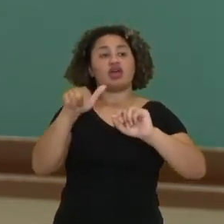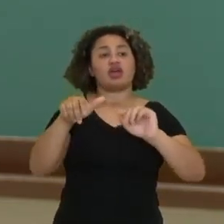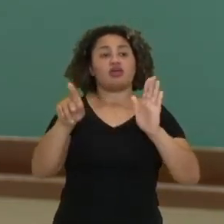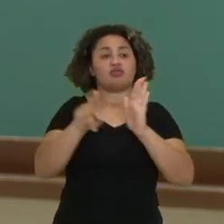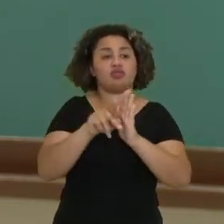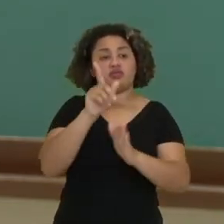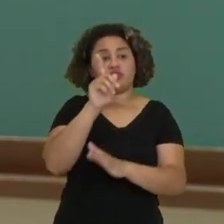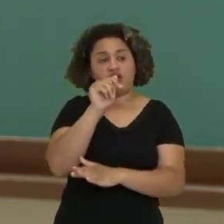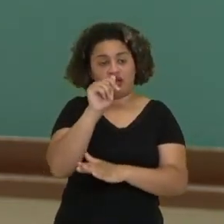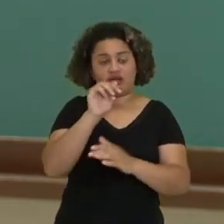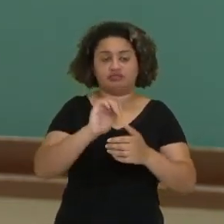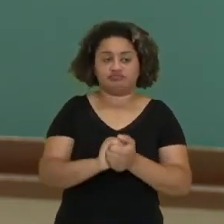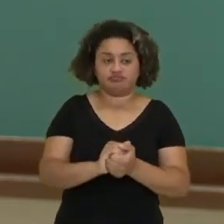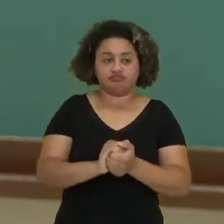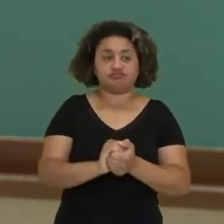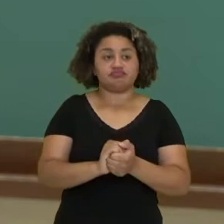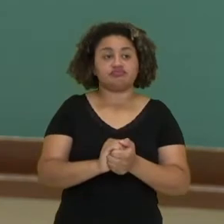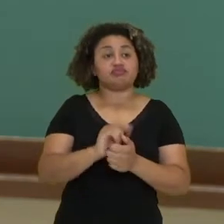à água.